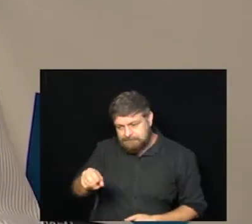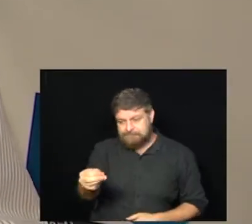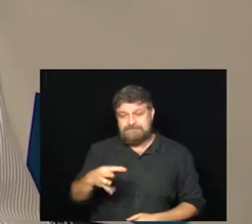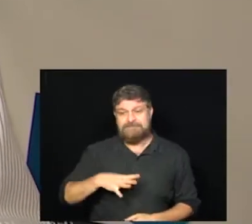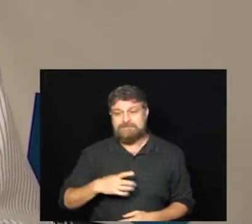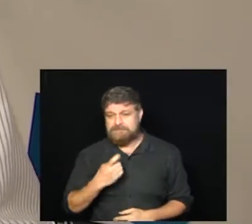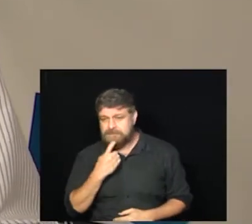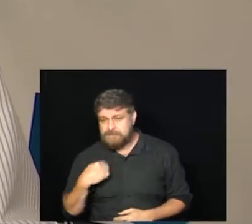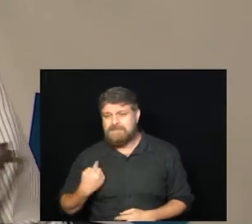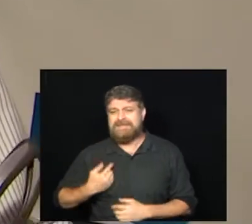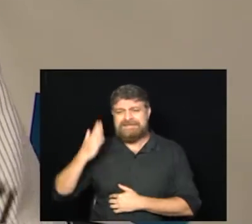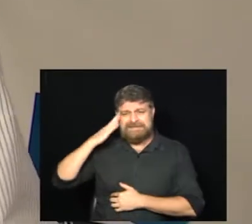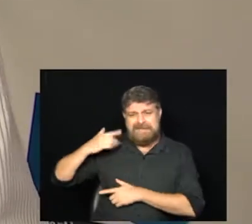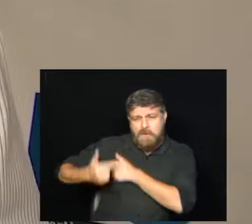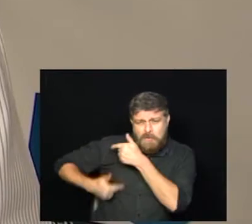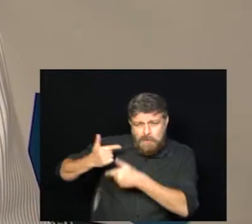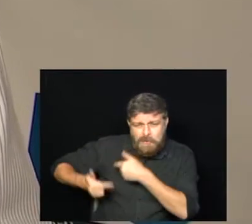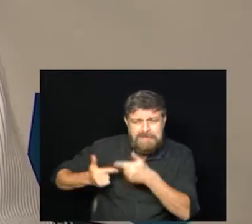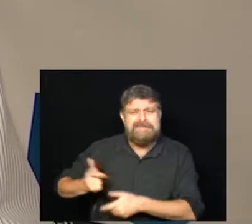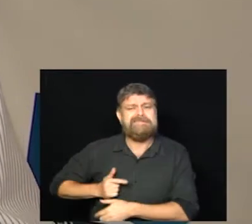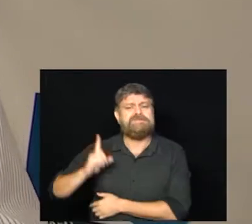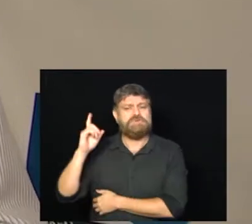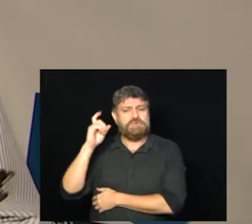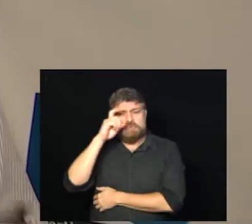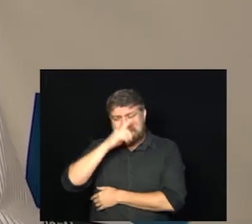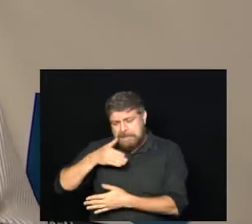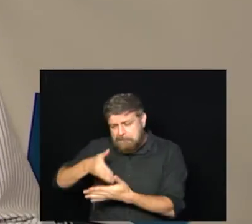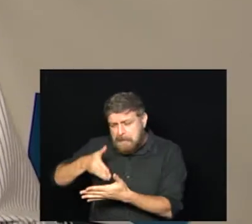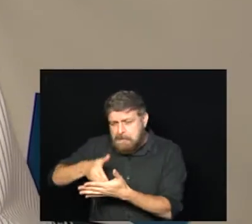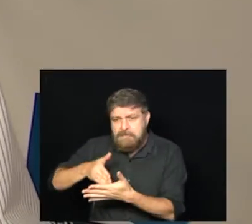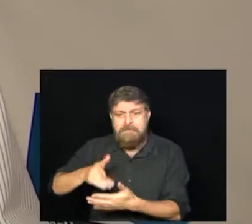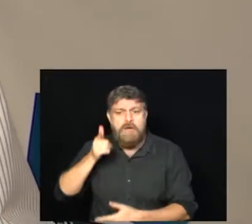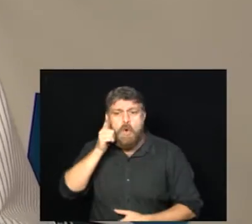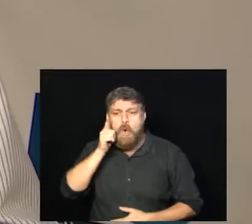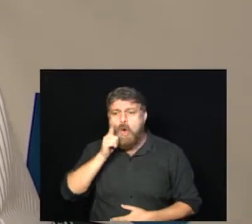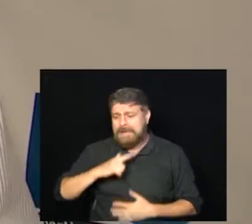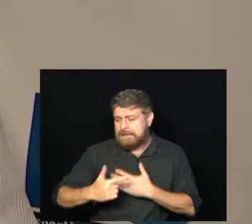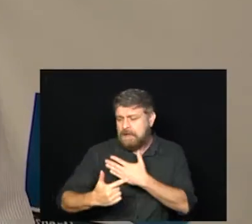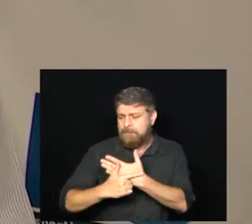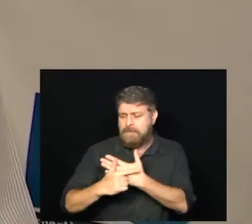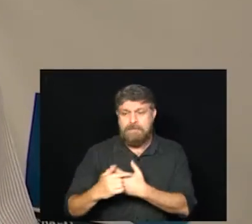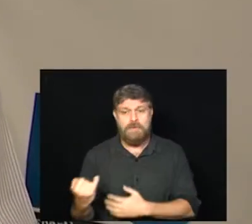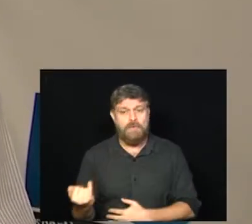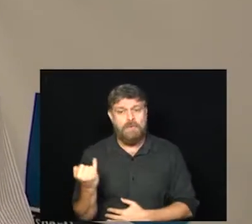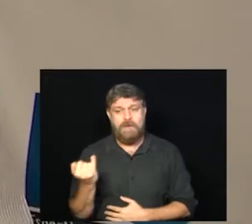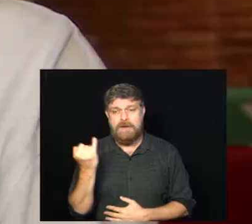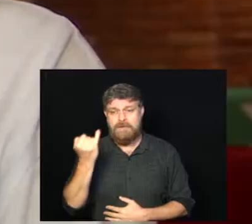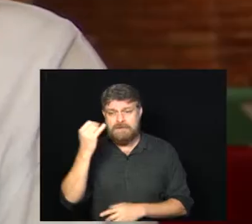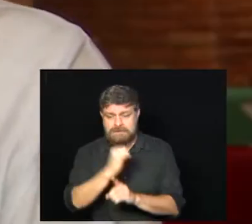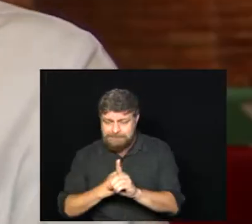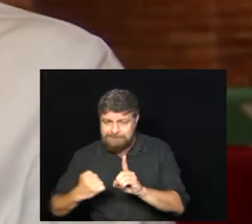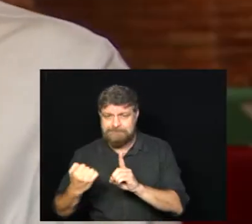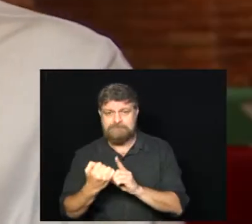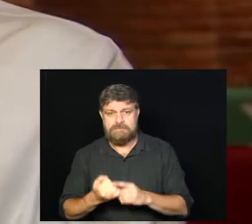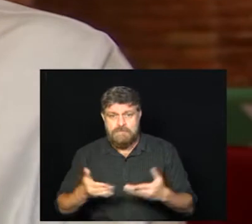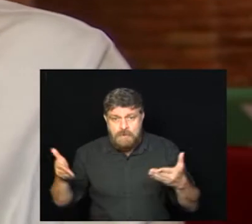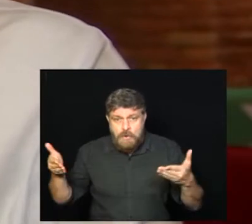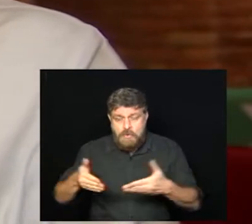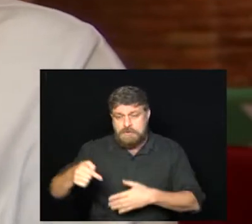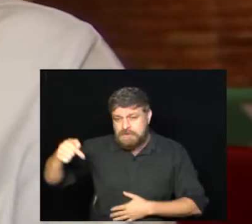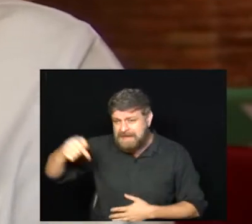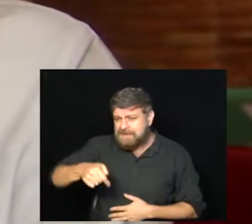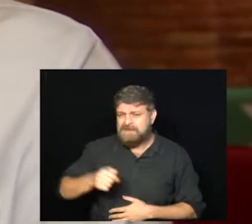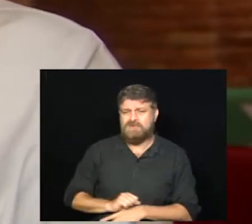que a gente sabe que trabalha com muitas dificuldades, mas que cumpre um papel importantíssimo na sociedade. Hoje os valores aqui é muito